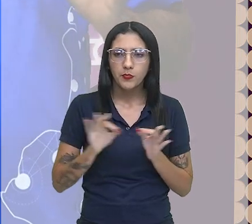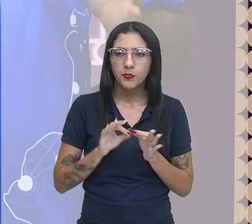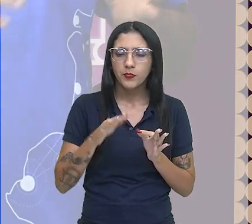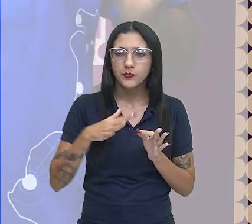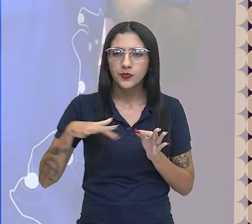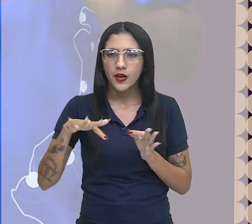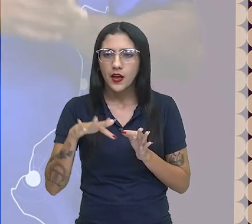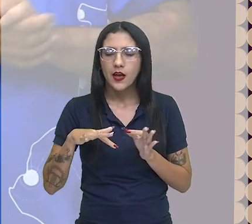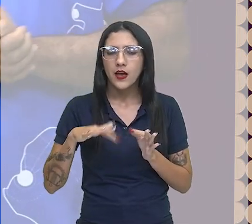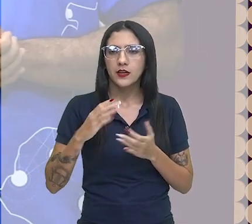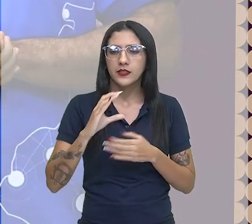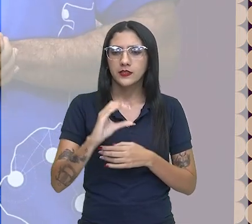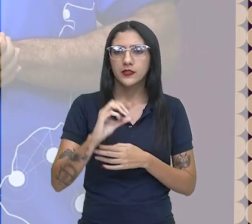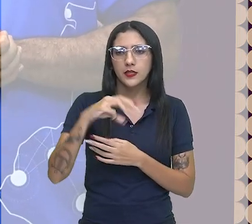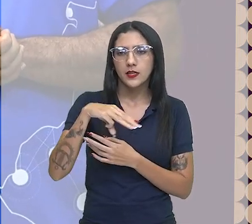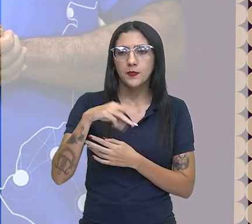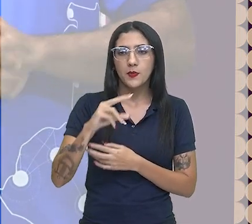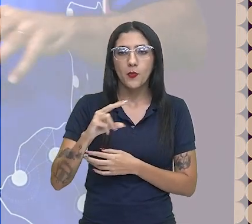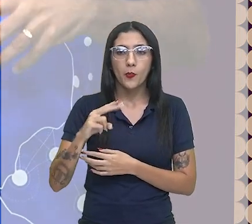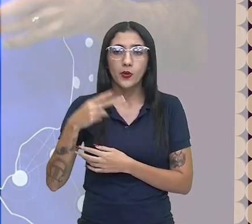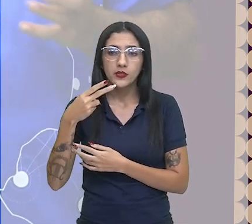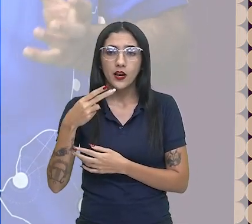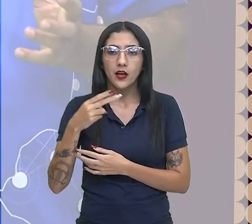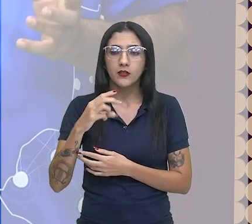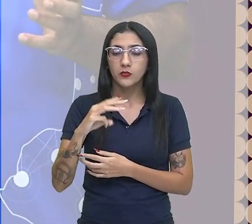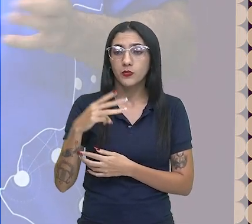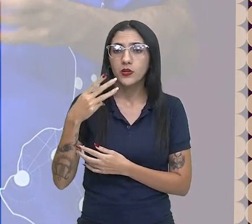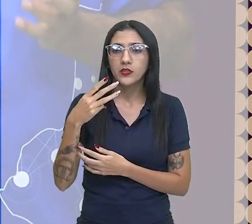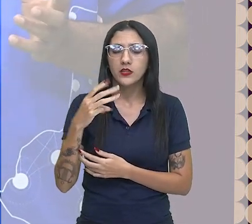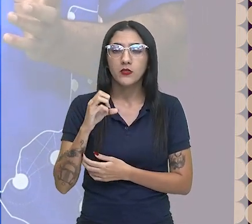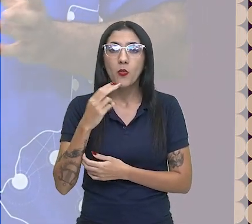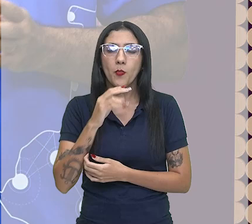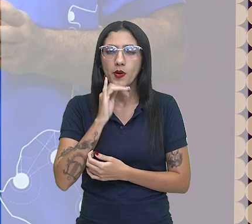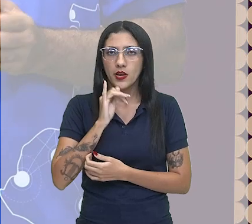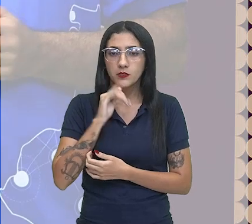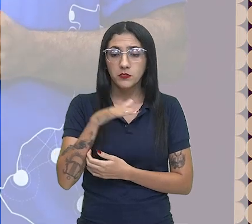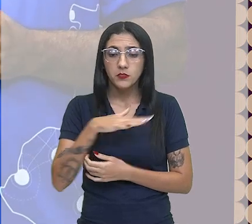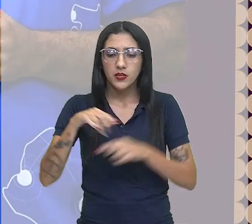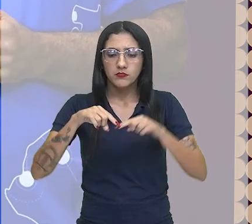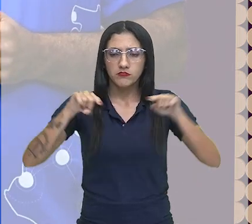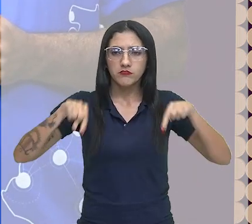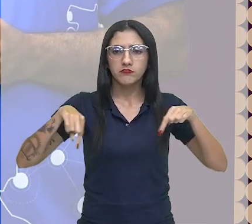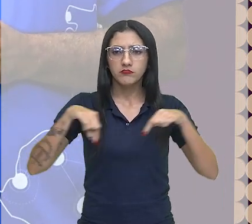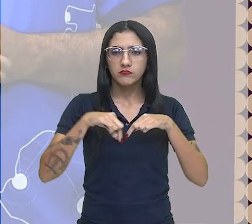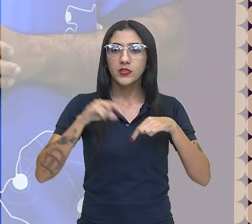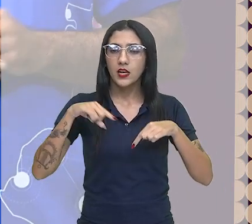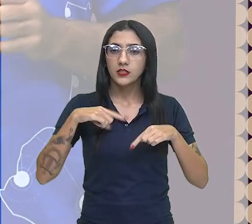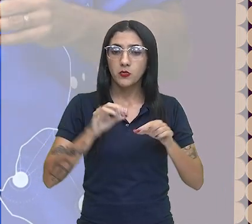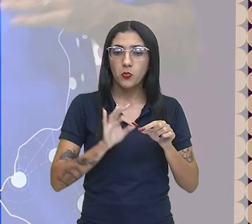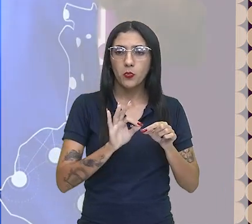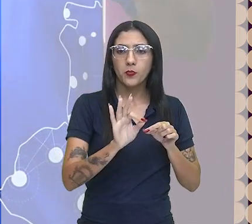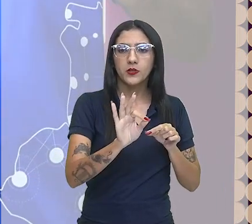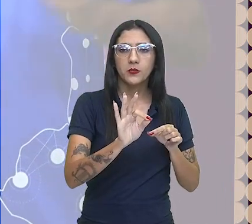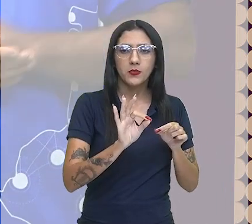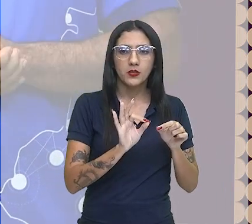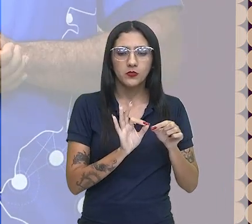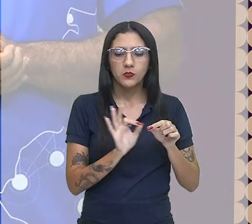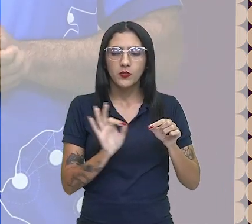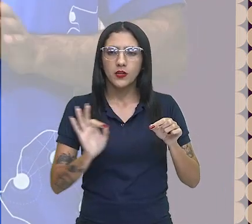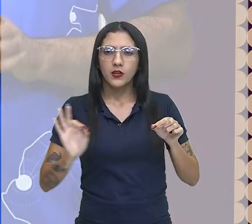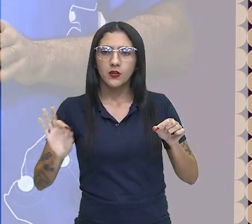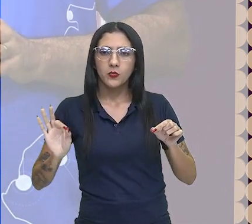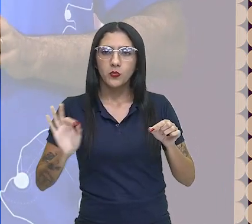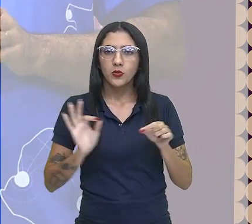cúbica, metragem linear. Por exemplo, uma sala de aula, ela tem ali um comprimento, ela tem uma